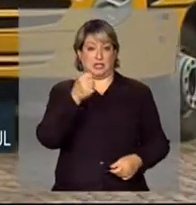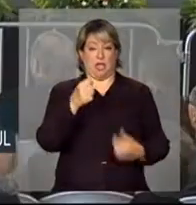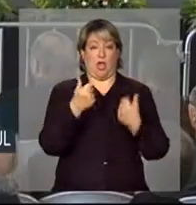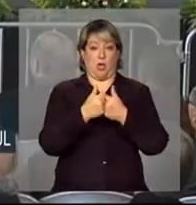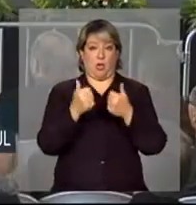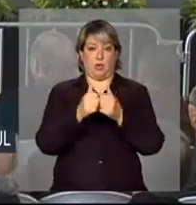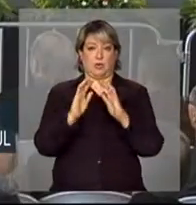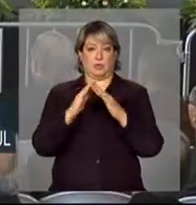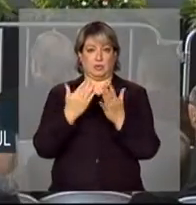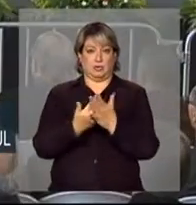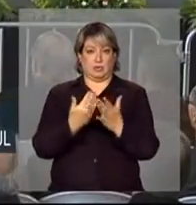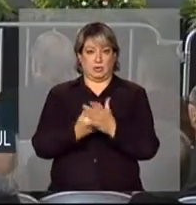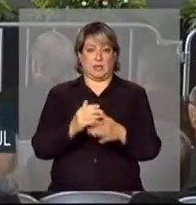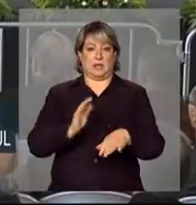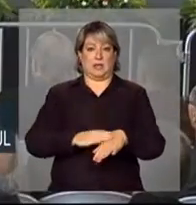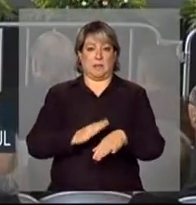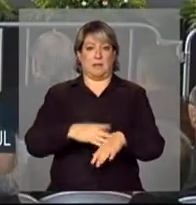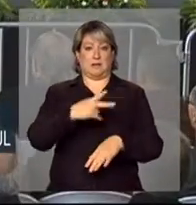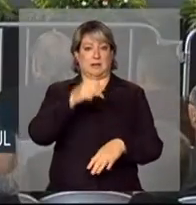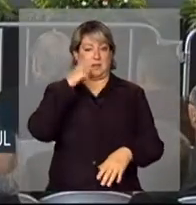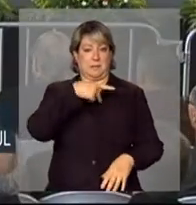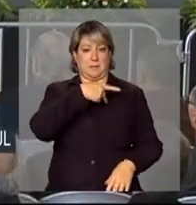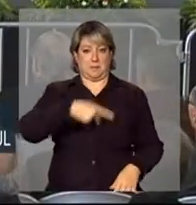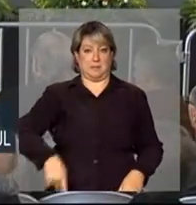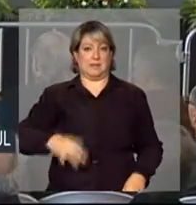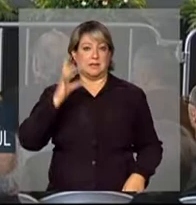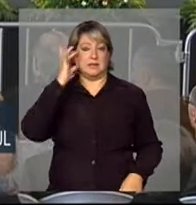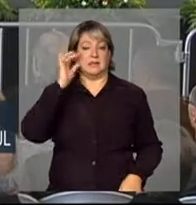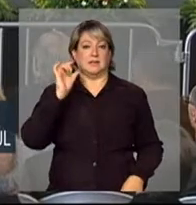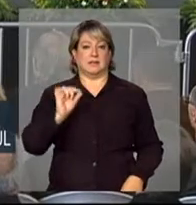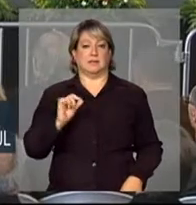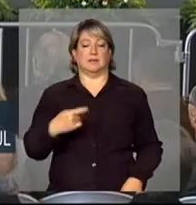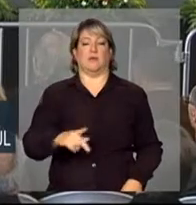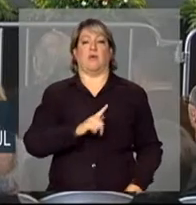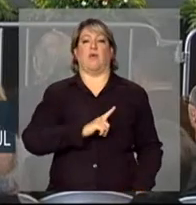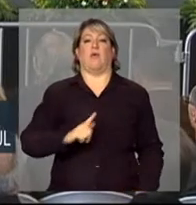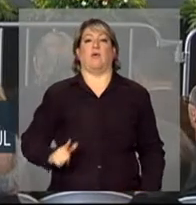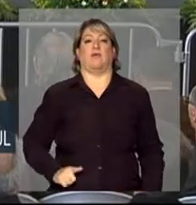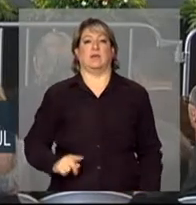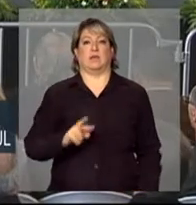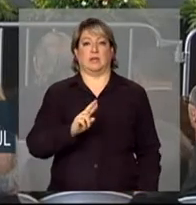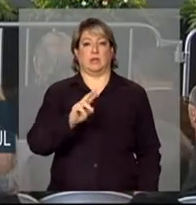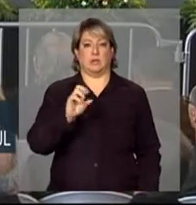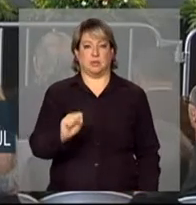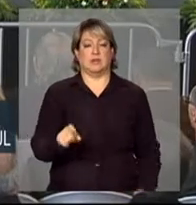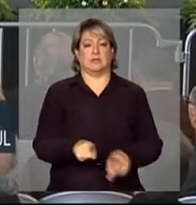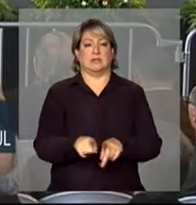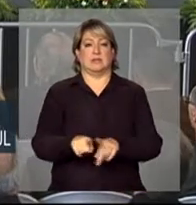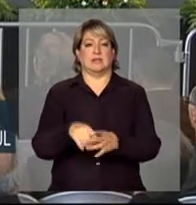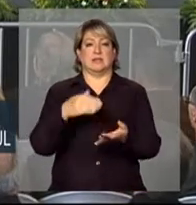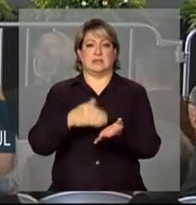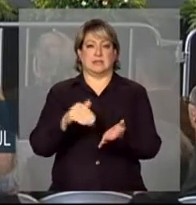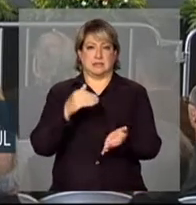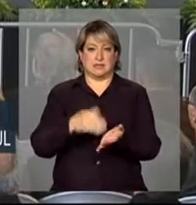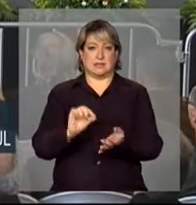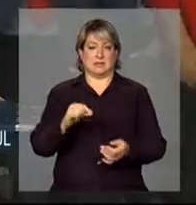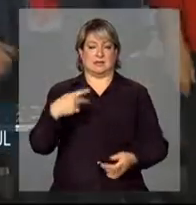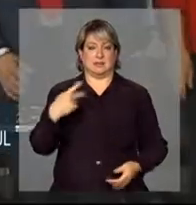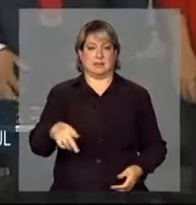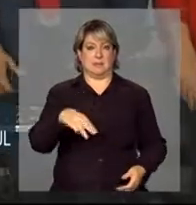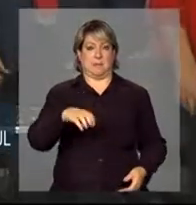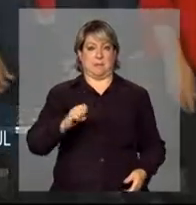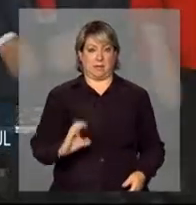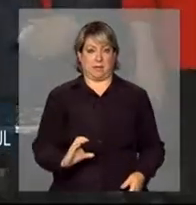ônibus escolares das mãos da senhora Presidenta da República, do Governador do Rio Grande do Sul e do Secretário Executivo do Ministério